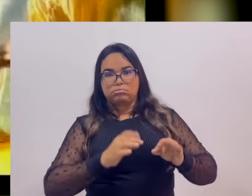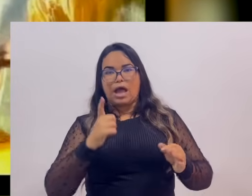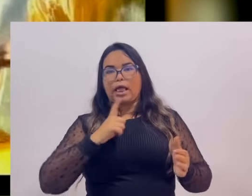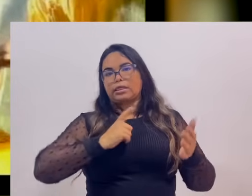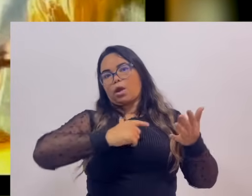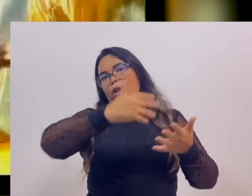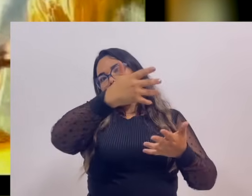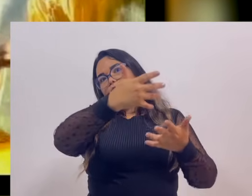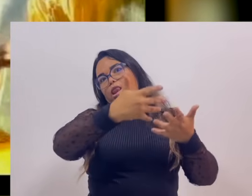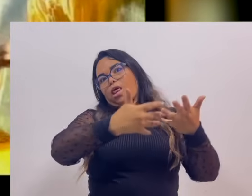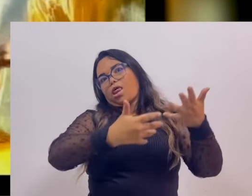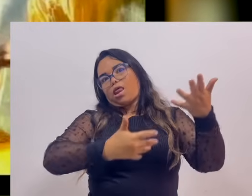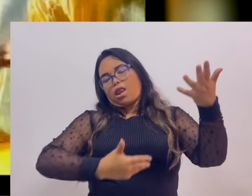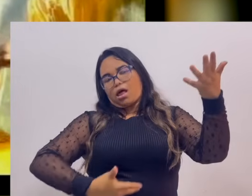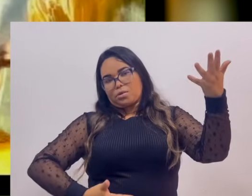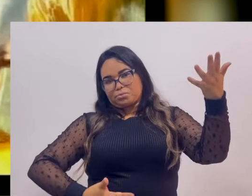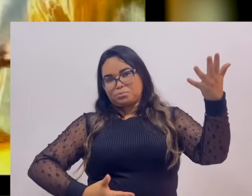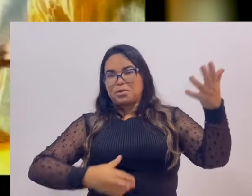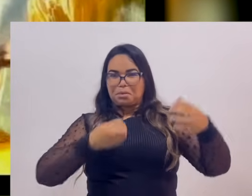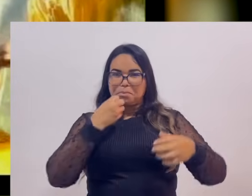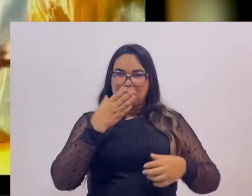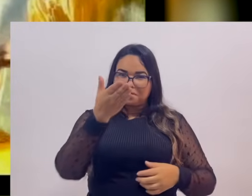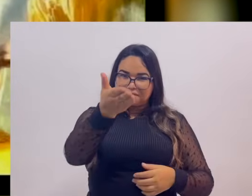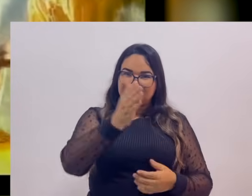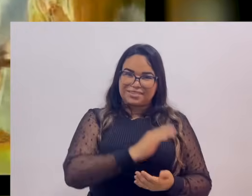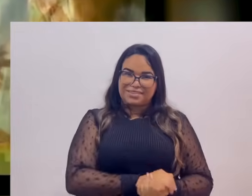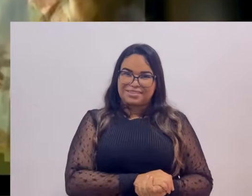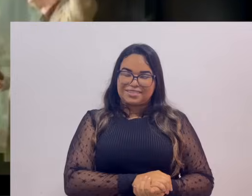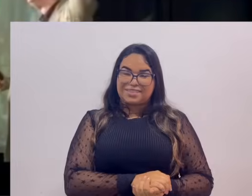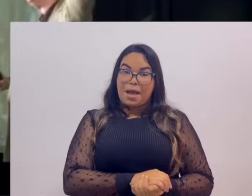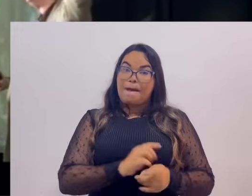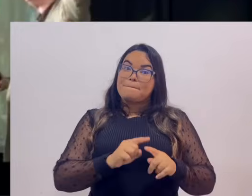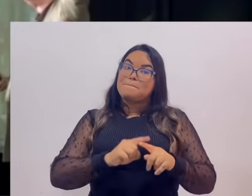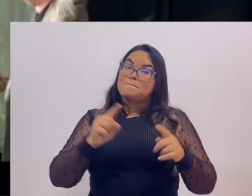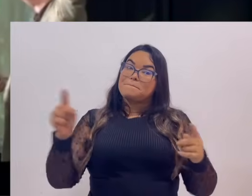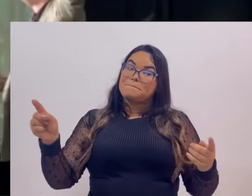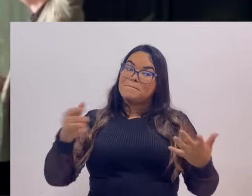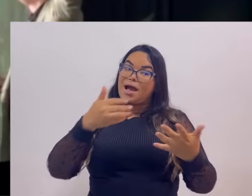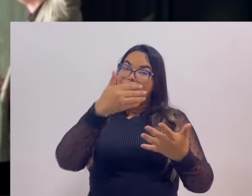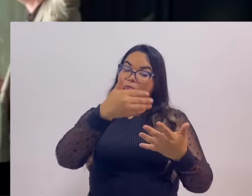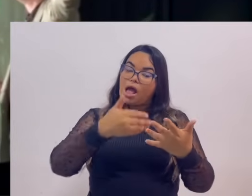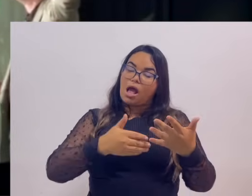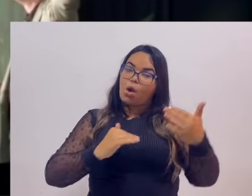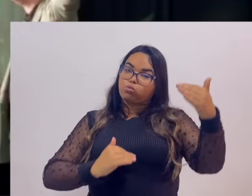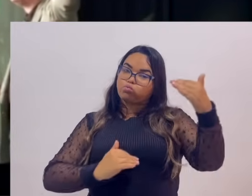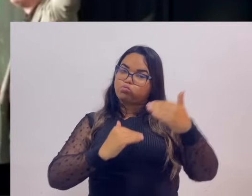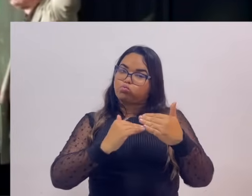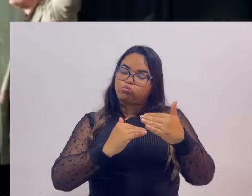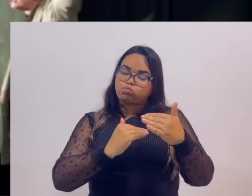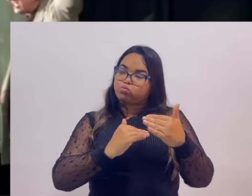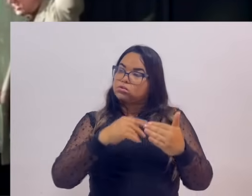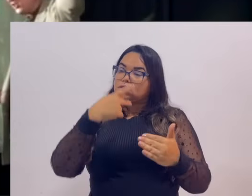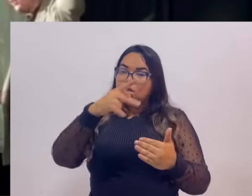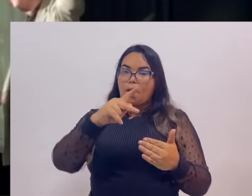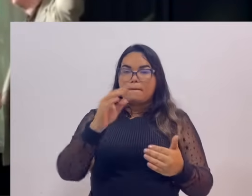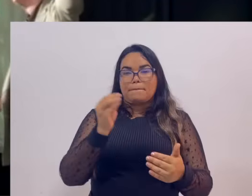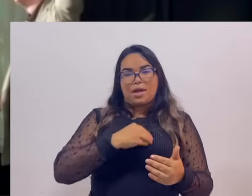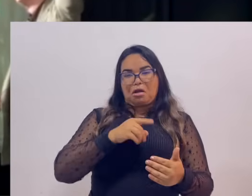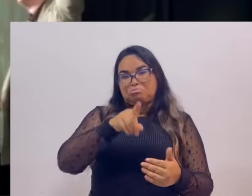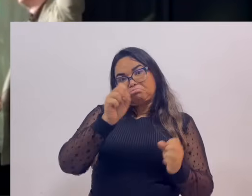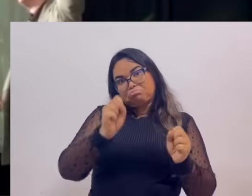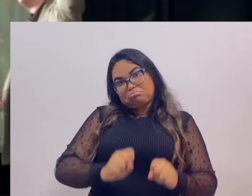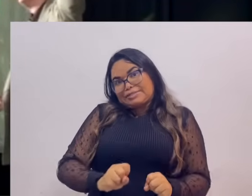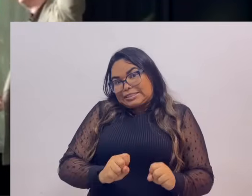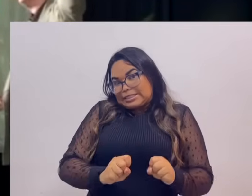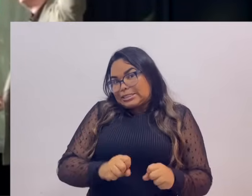seu povo há uma lista e se essa lista for bem longa bom é bom para você mas se